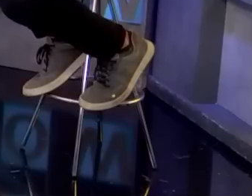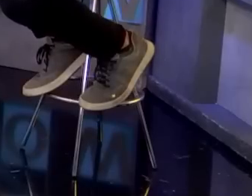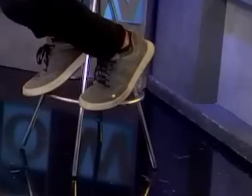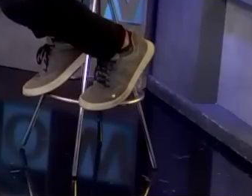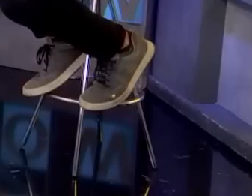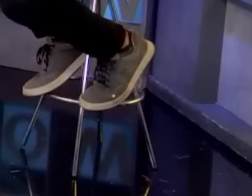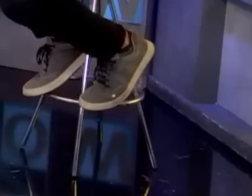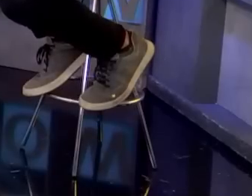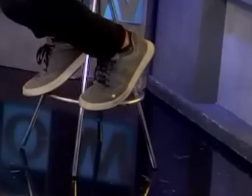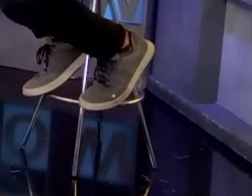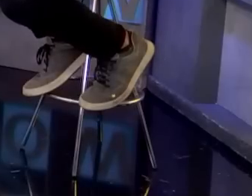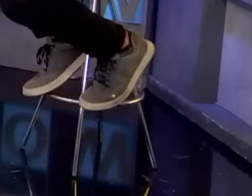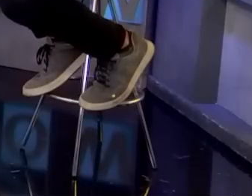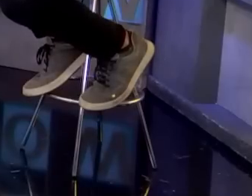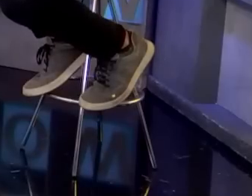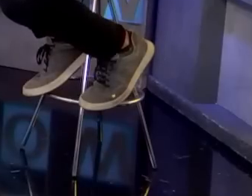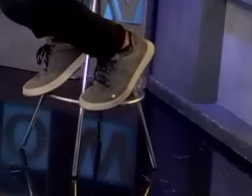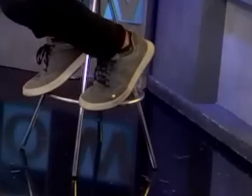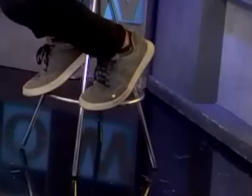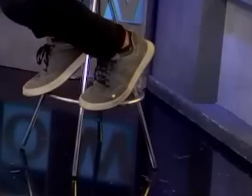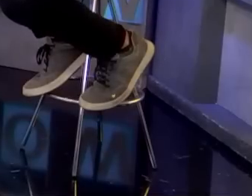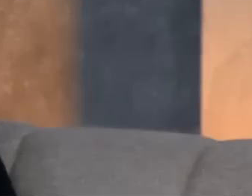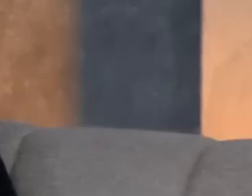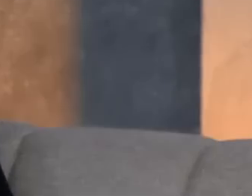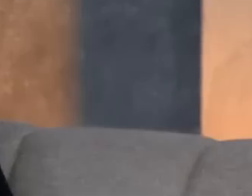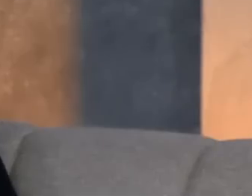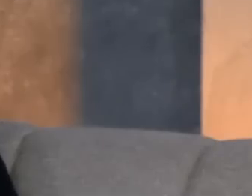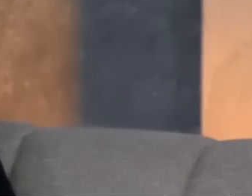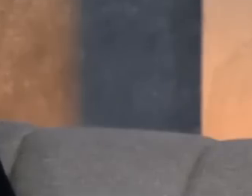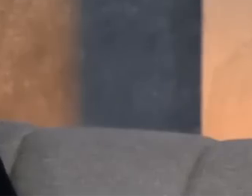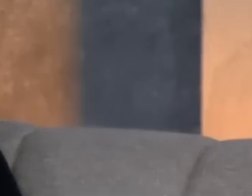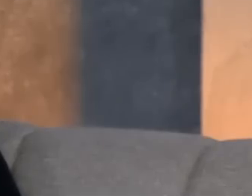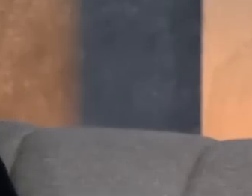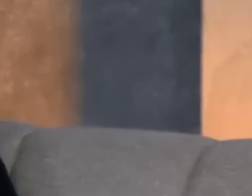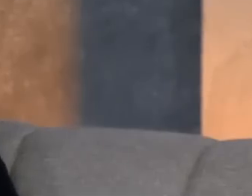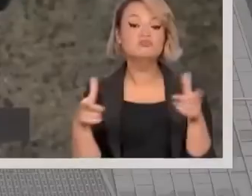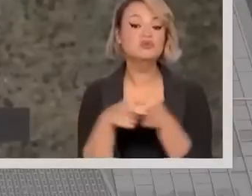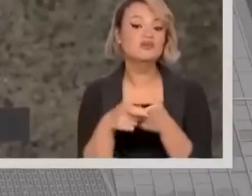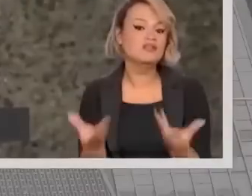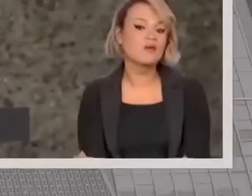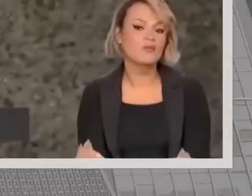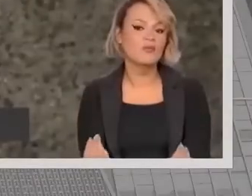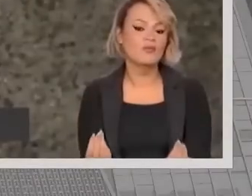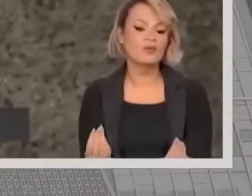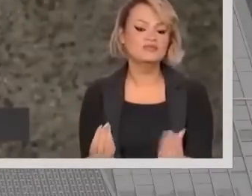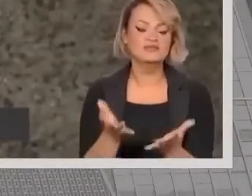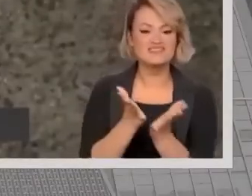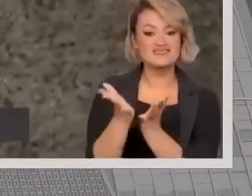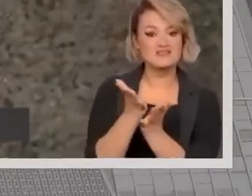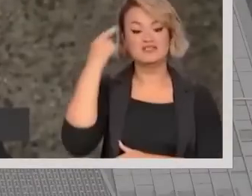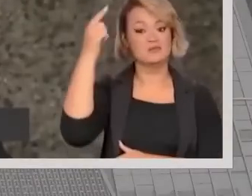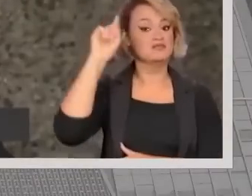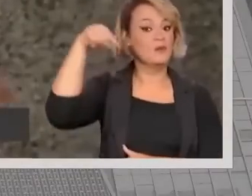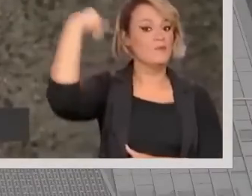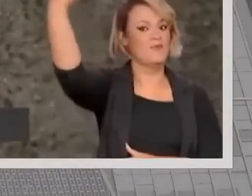de dinheiro dos mais pobres. É nada. Claro que é. Gera emprego, gera renda. Pro PP tem que ter mais investimento na coisa naval. Tem que ter mais investimento. Super salário